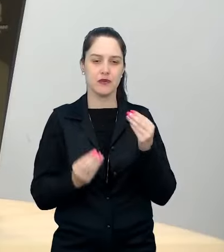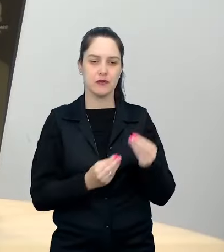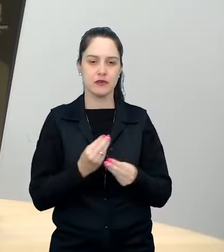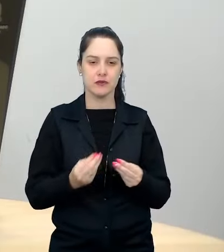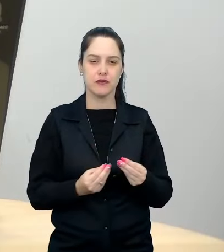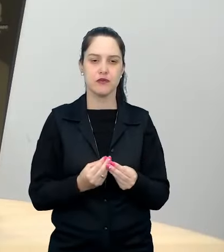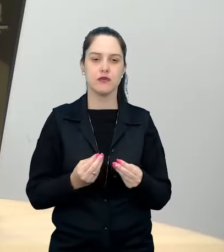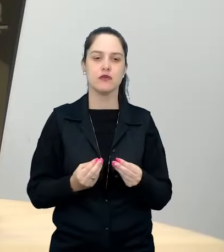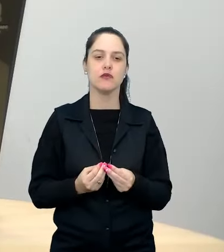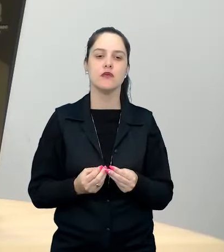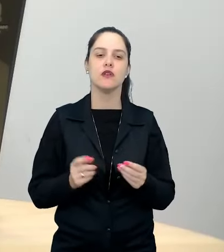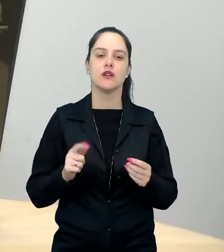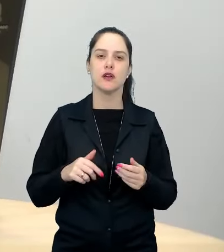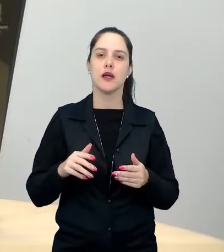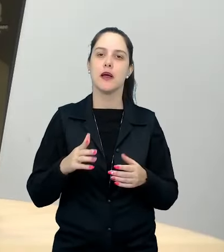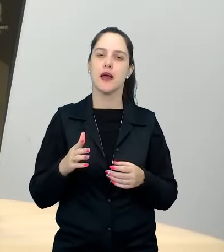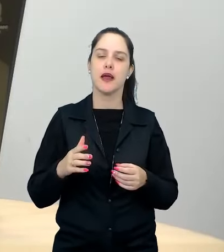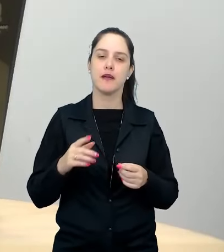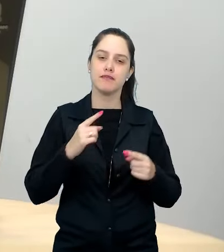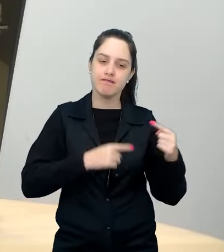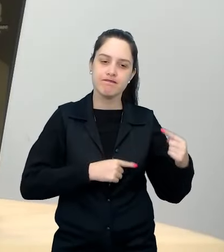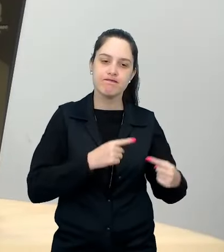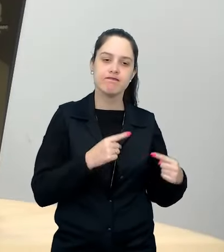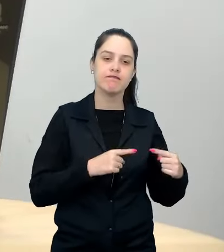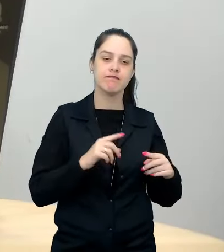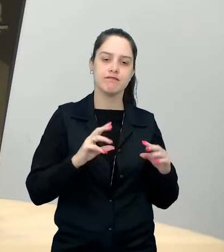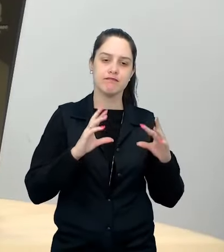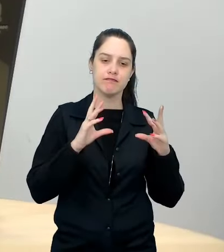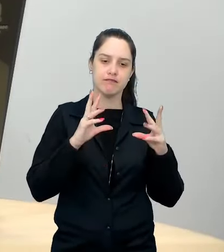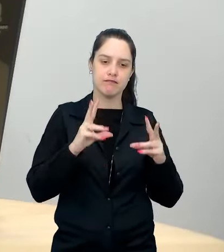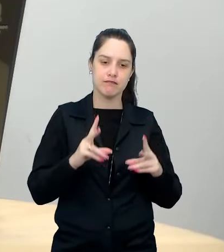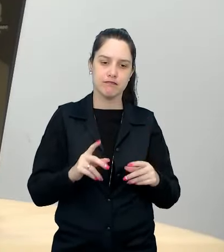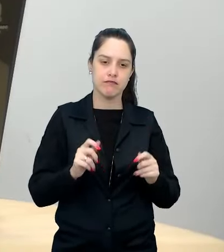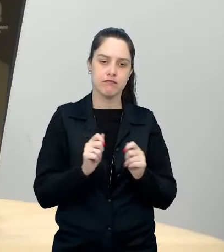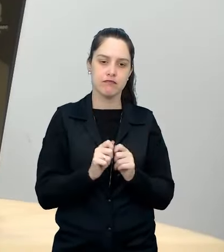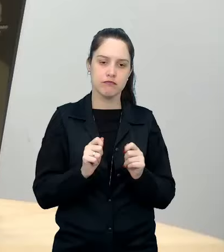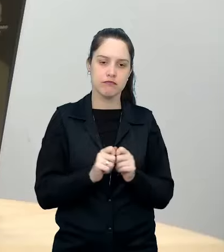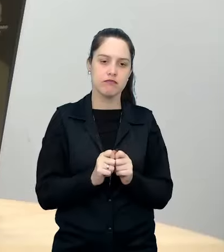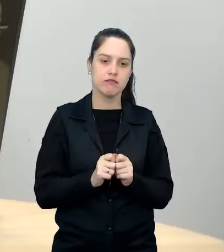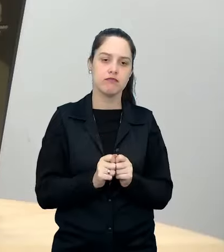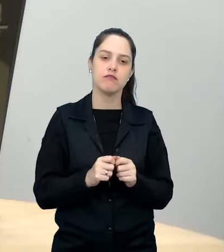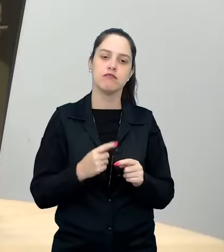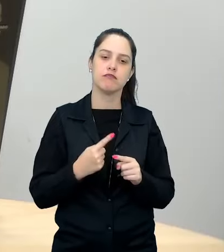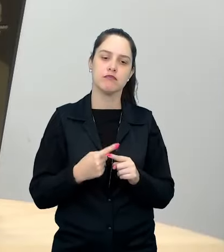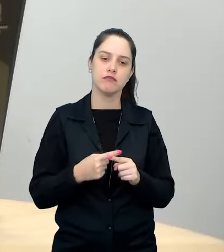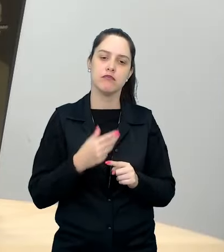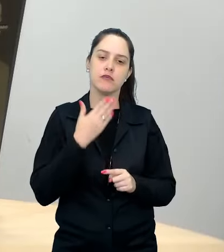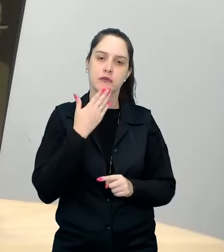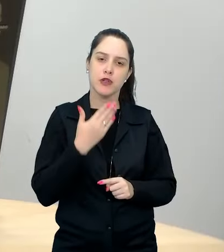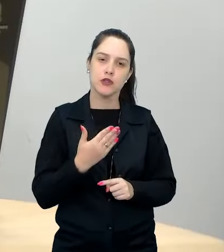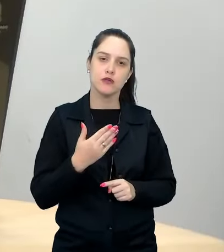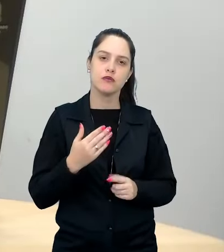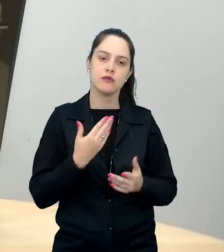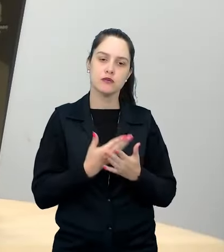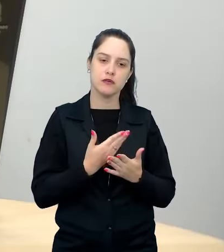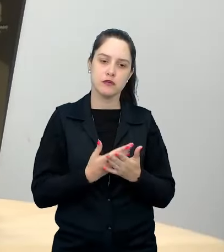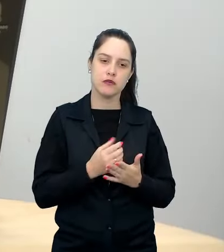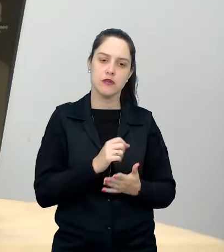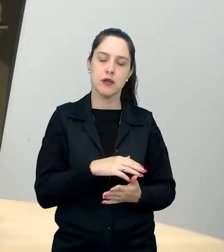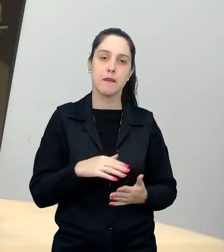rotação também vem com esse debate do ensino híbrido. Então, você faz grupos, você pede para os estudantes passarem